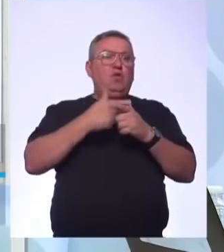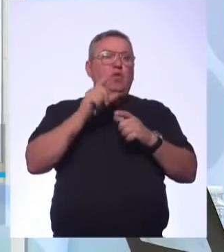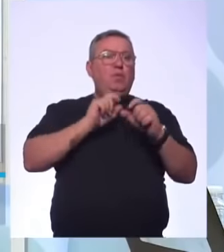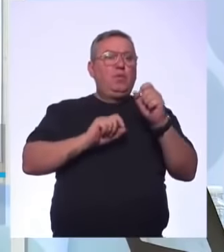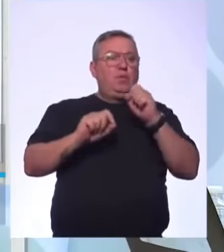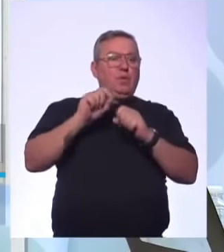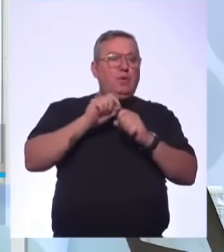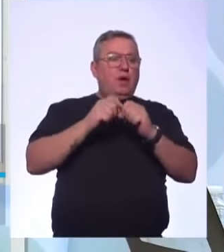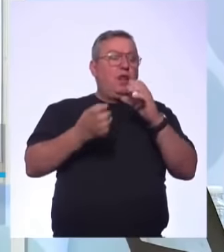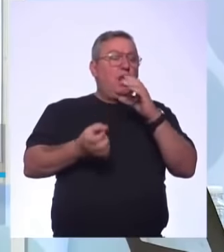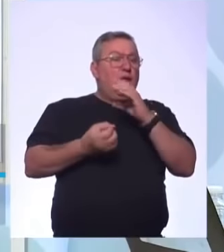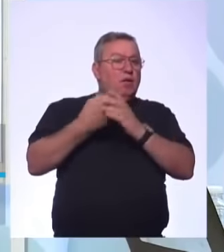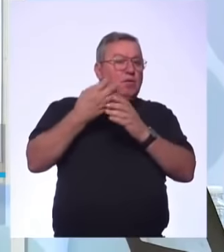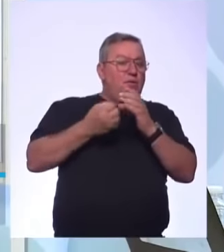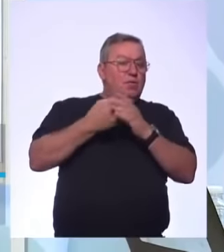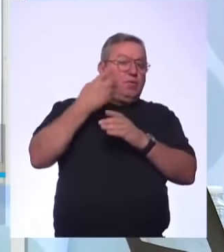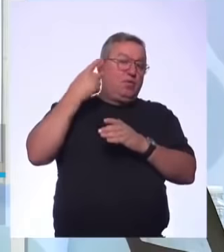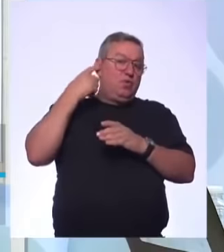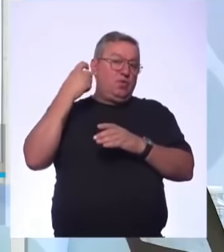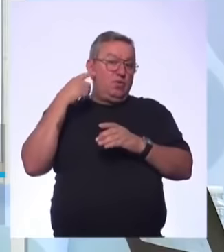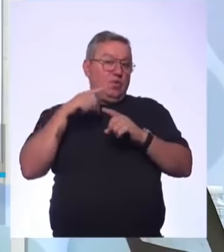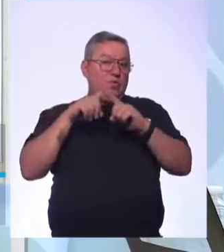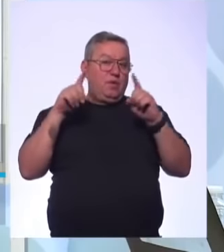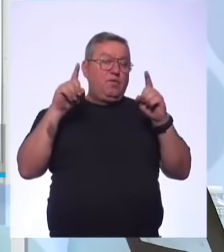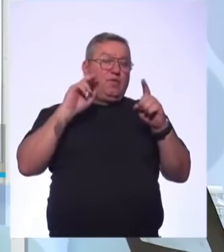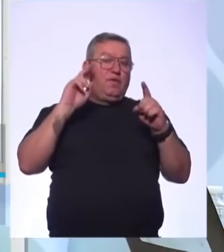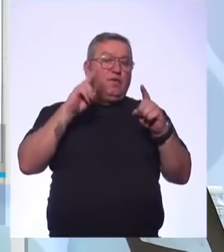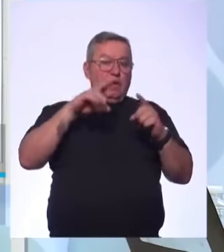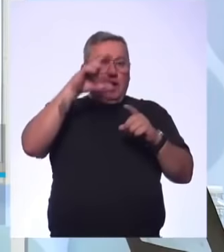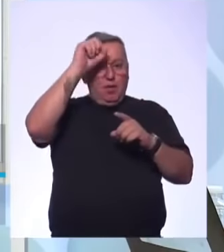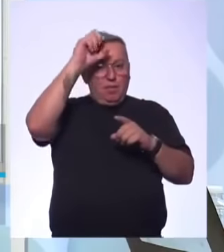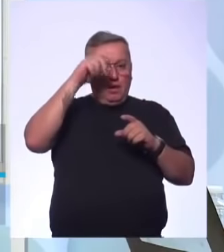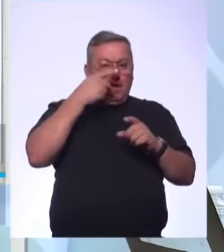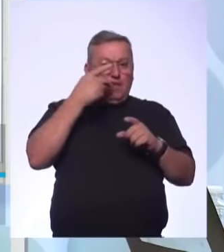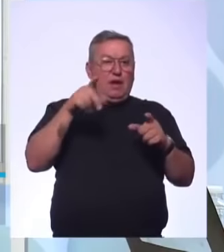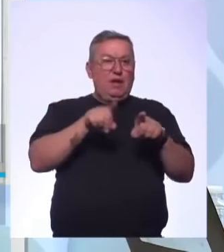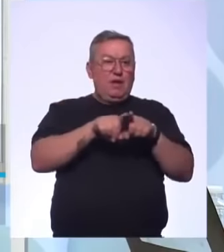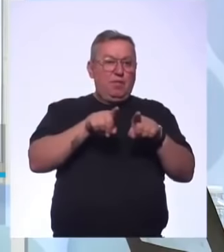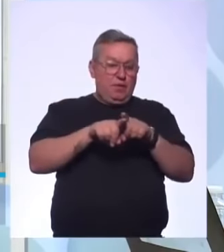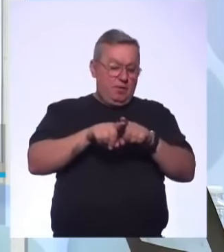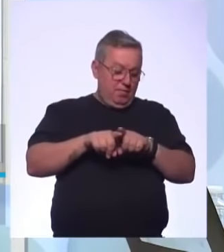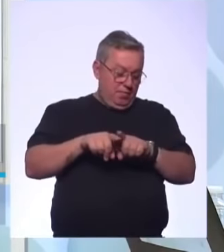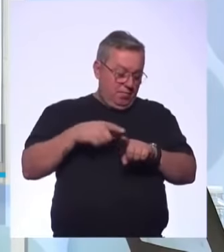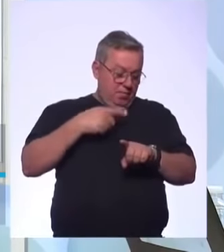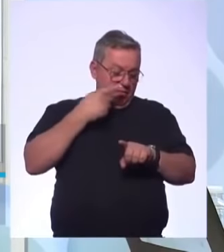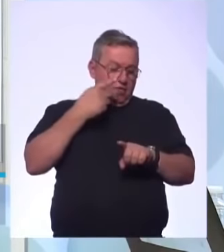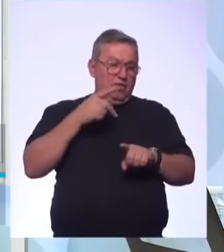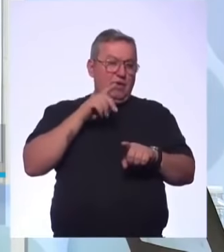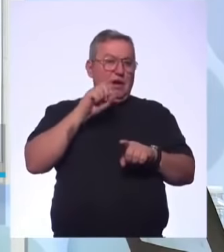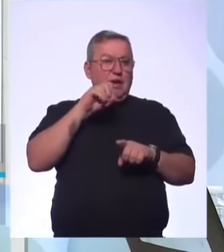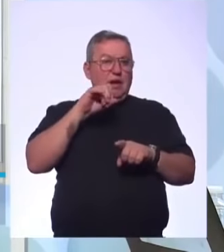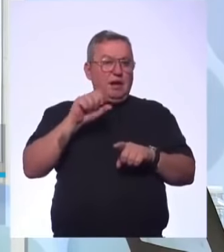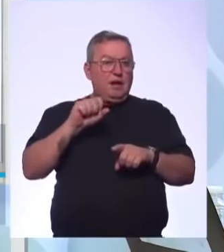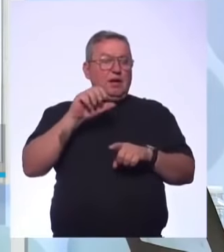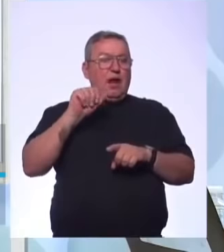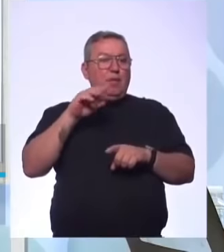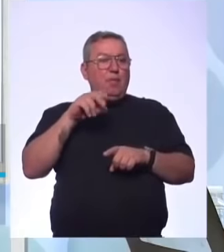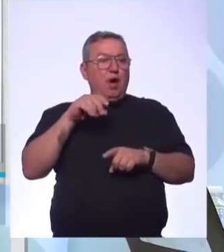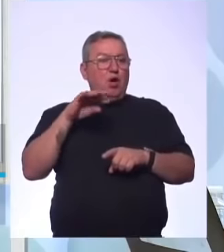dessas criações de sons para você aprender a falar. Então, a gente fala it is about, ou it